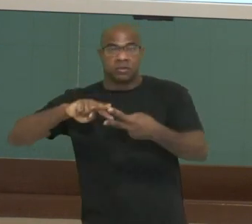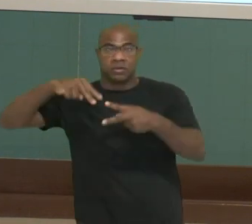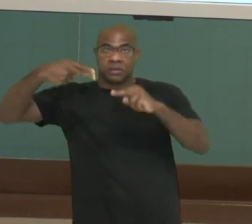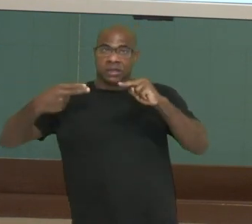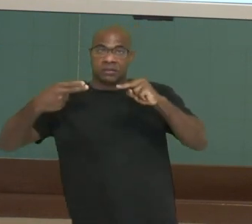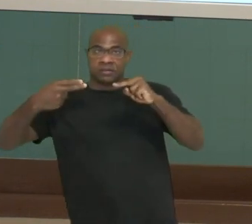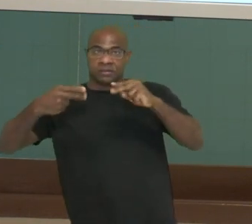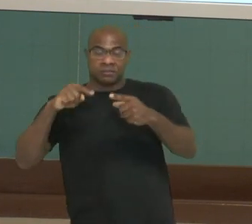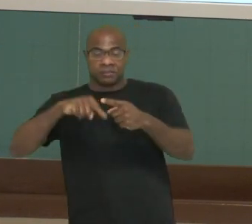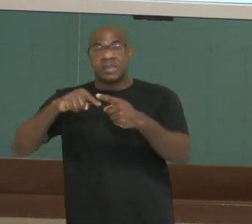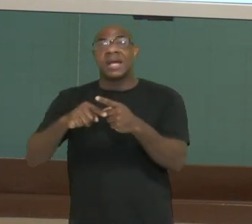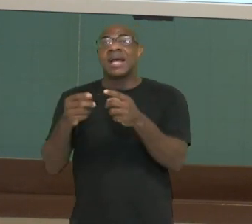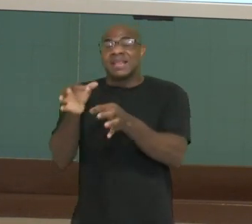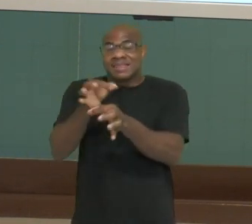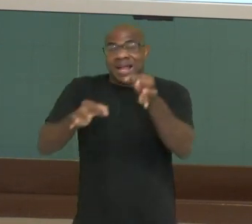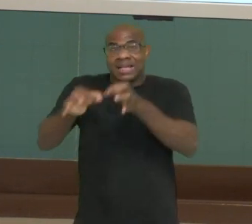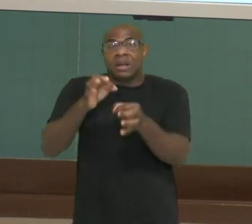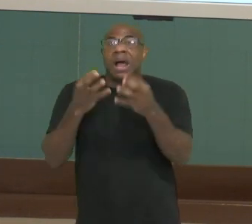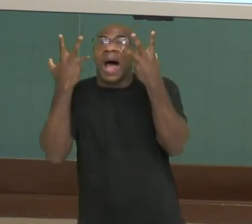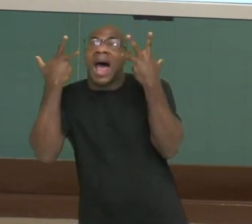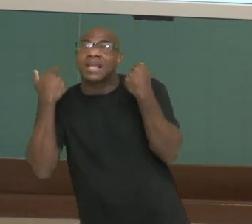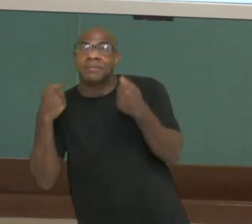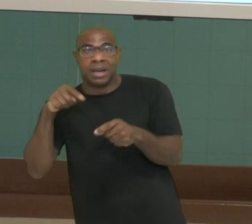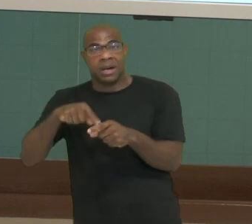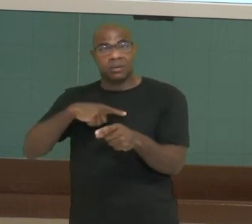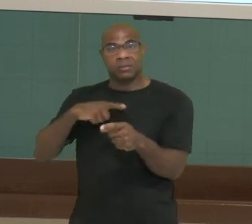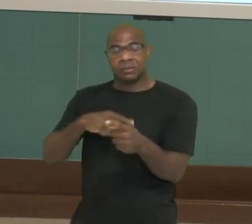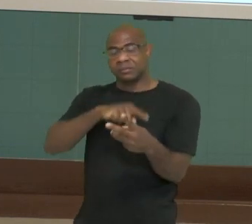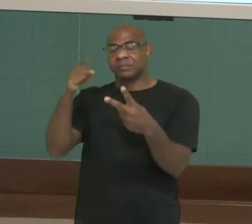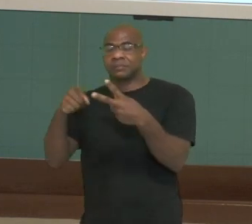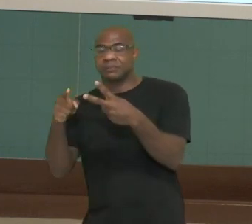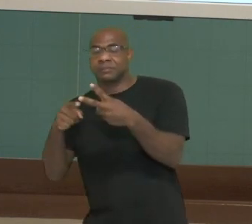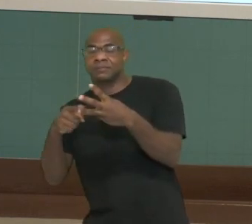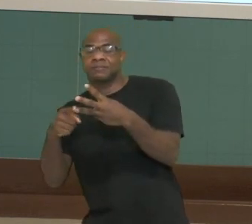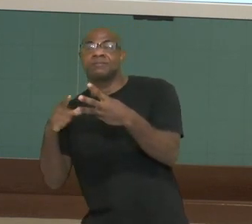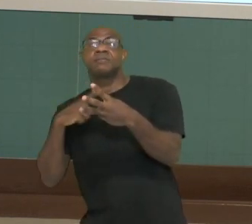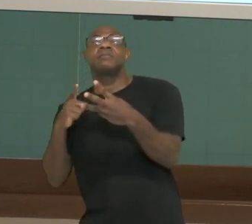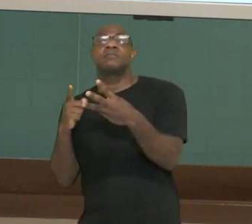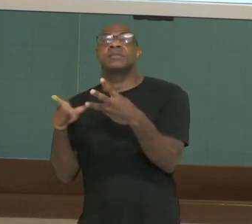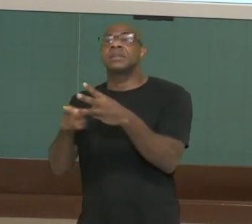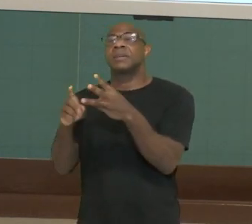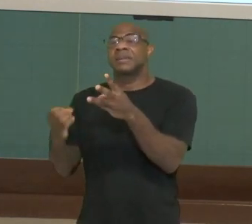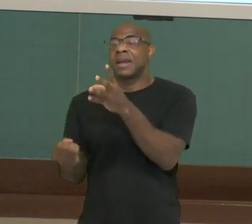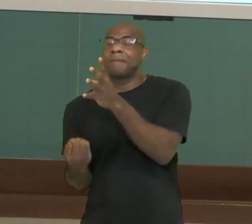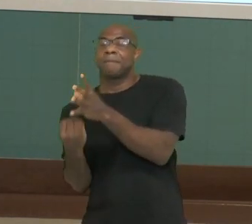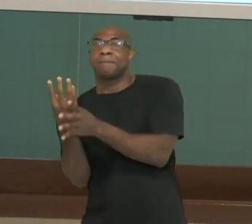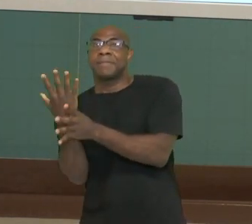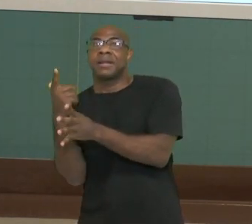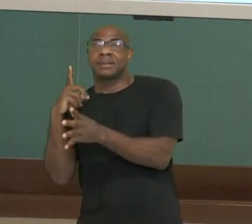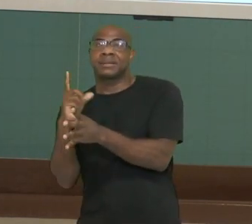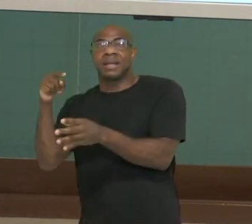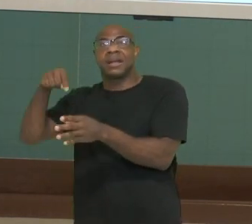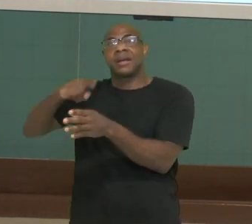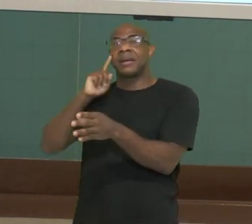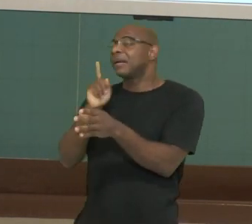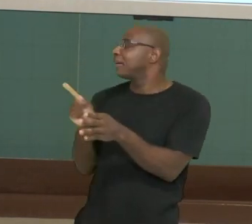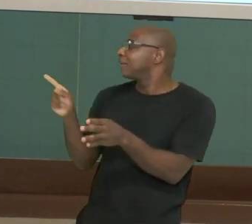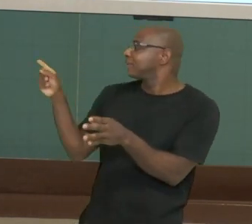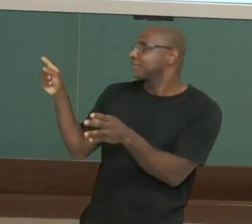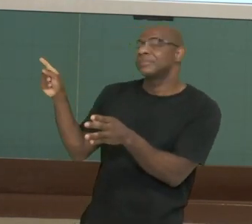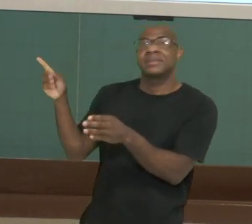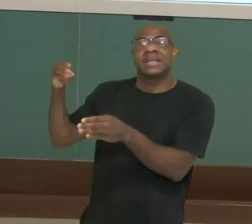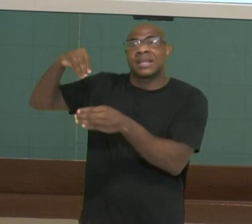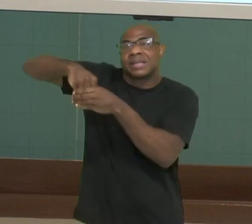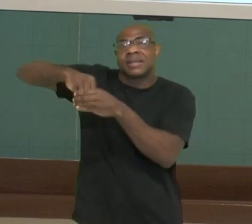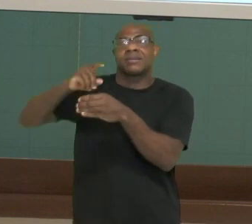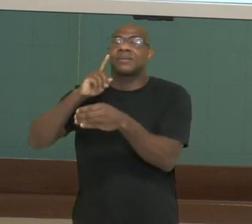eucarionte animal está aqui e na eucarionte vegetal está aqui. Então, esse material